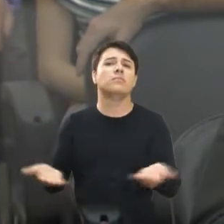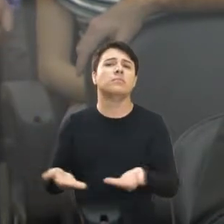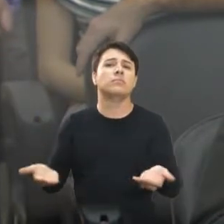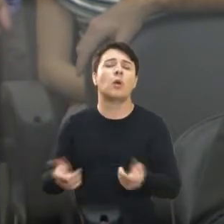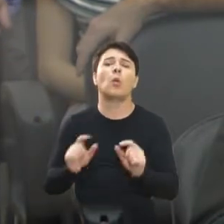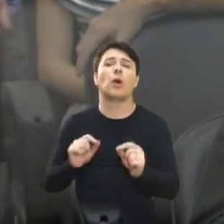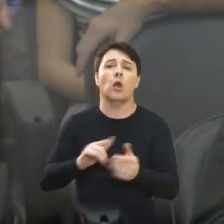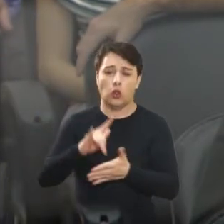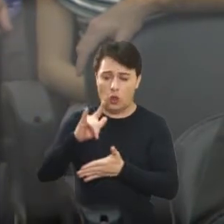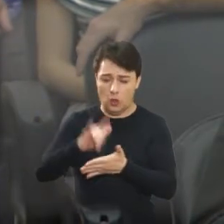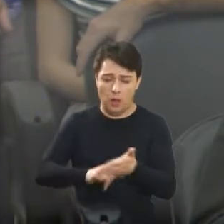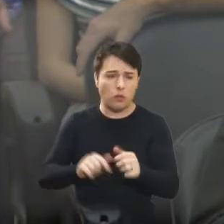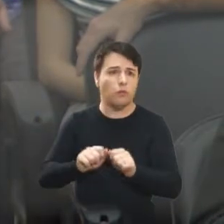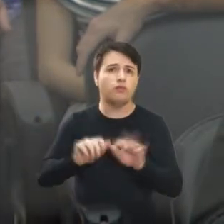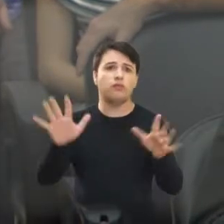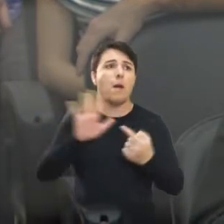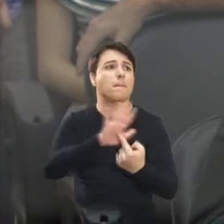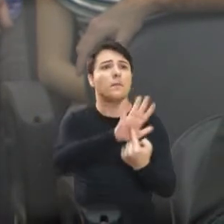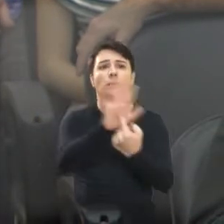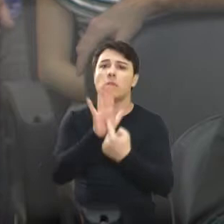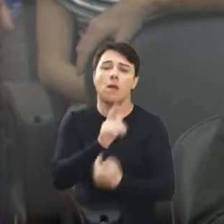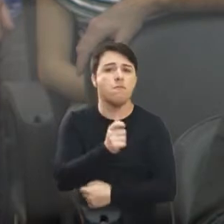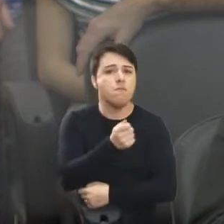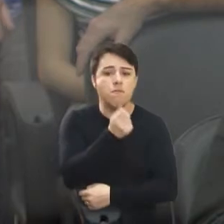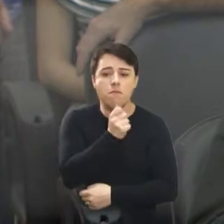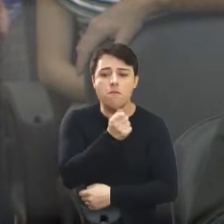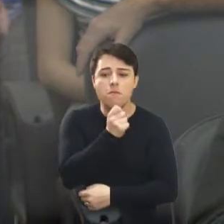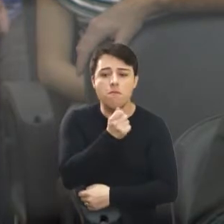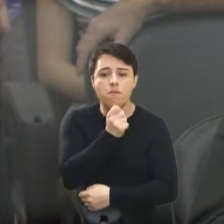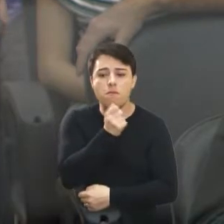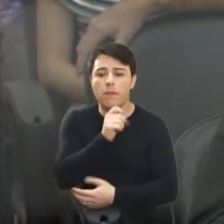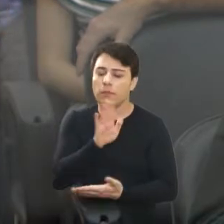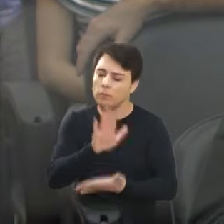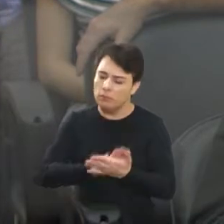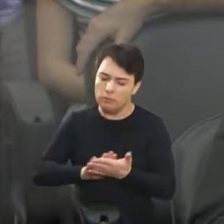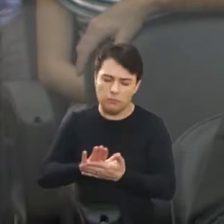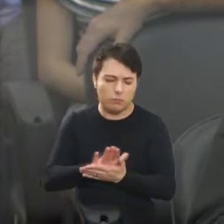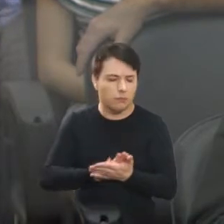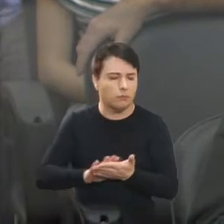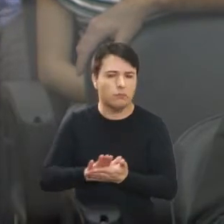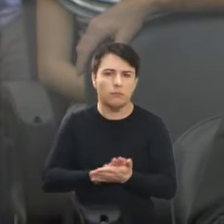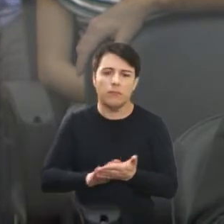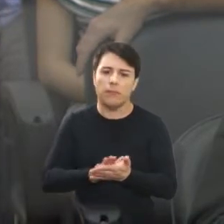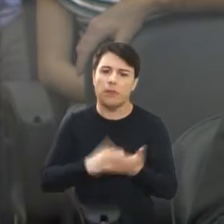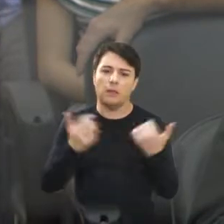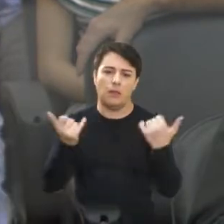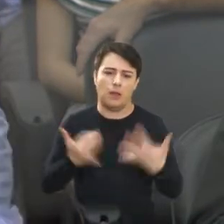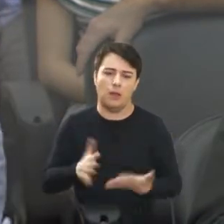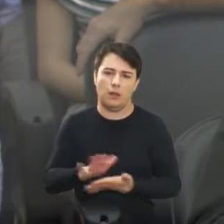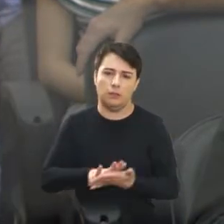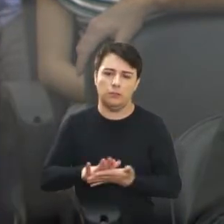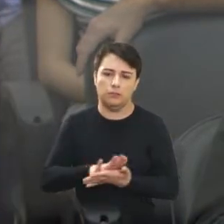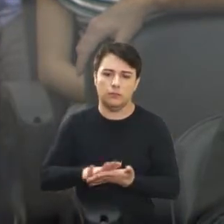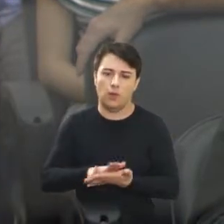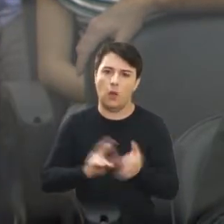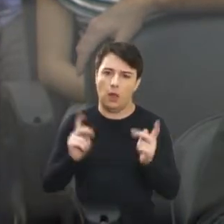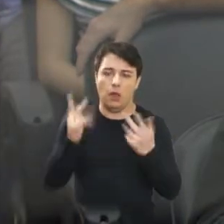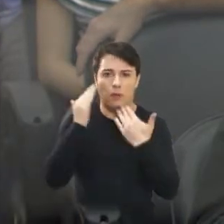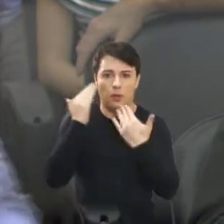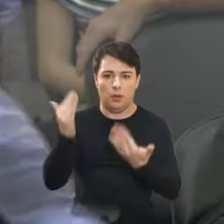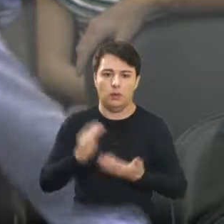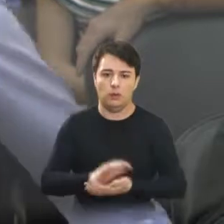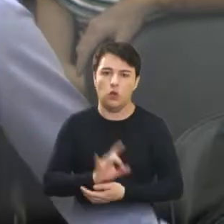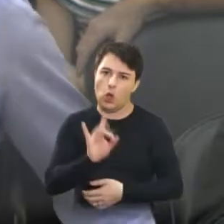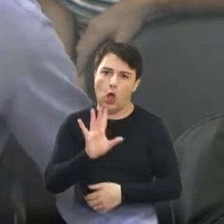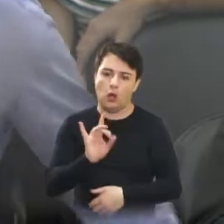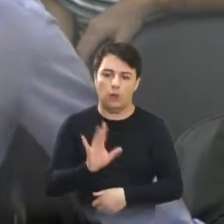sem disponibilidade de qualquer estudo. Não houve nenhum estudo colocado à mesa. Marcelo, um minuto para concluir. Tá? Muito obrigado. É isso que eu